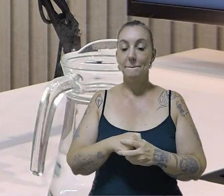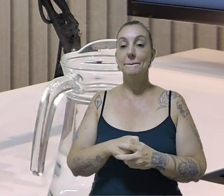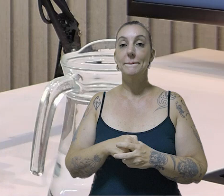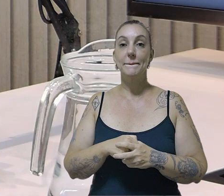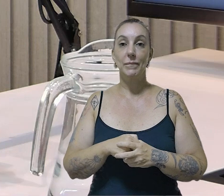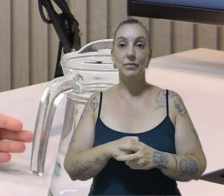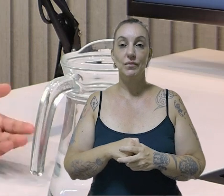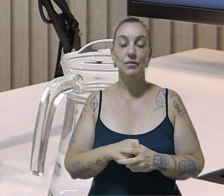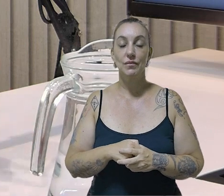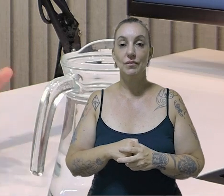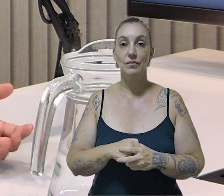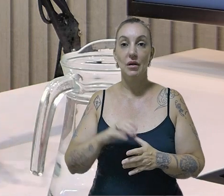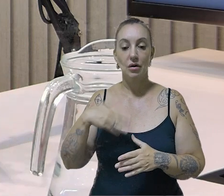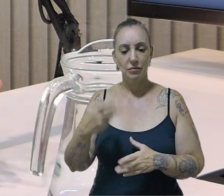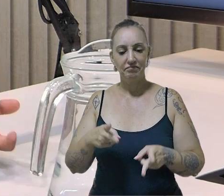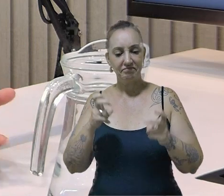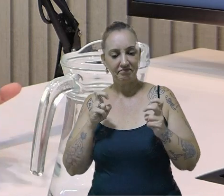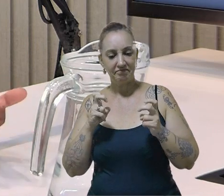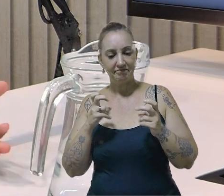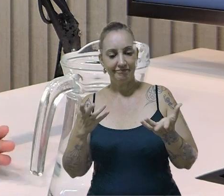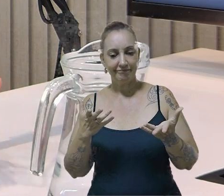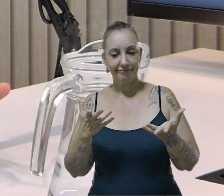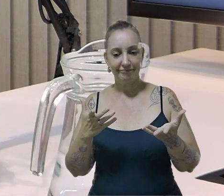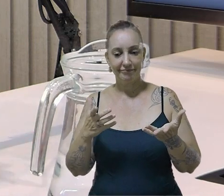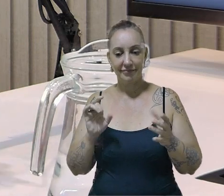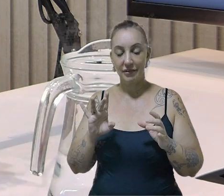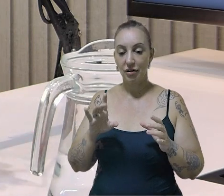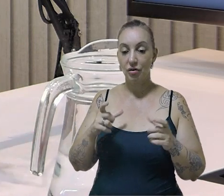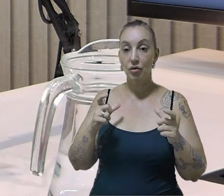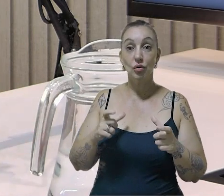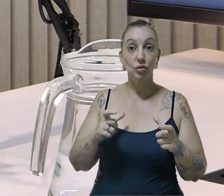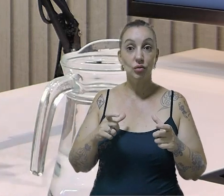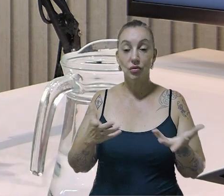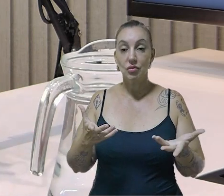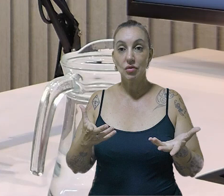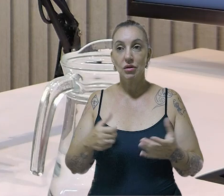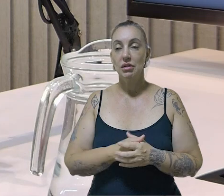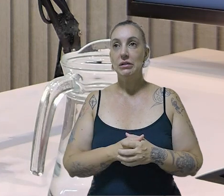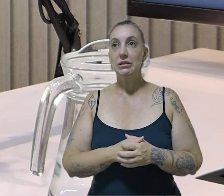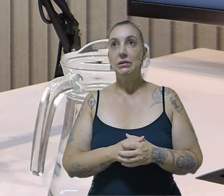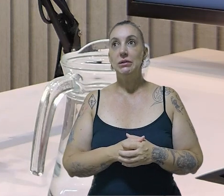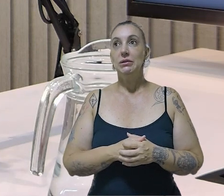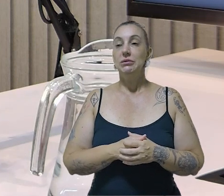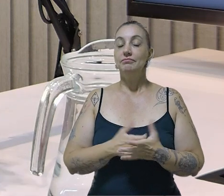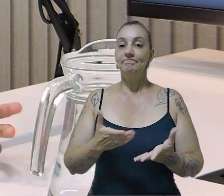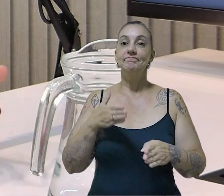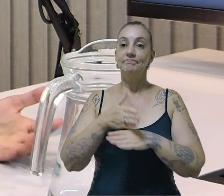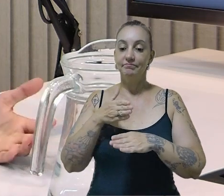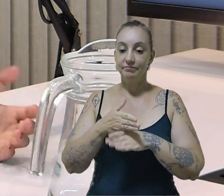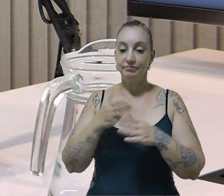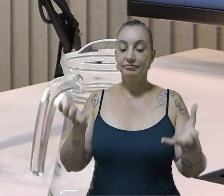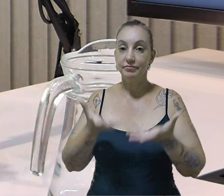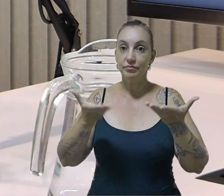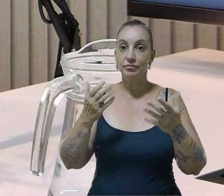ocupações tá quando eu fui ver eu er mais um lugar que quando eu fui ver eu tava super assim e aí participei do